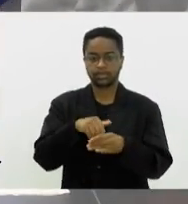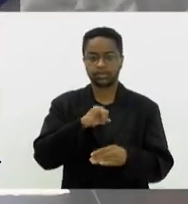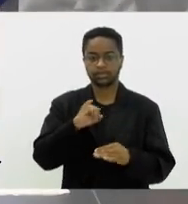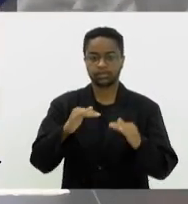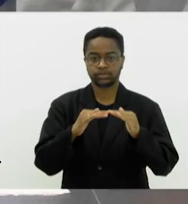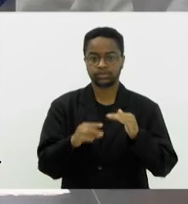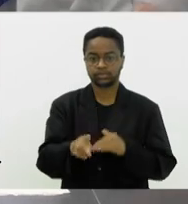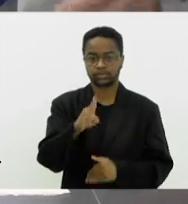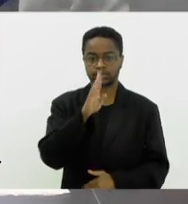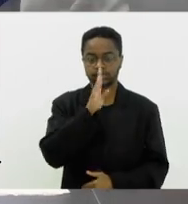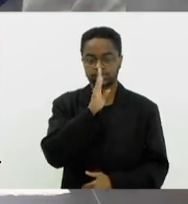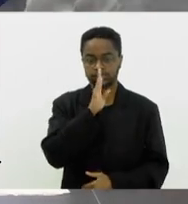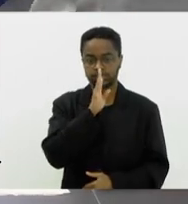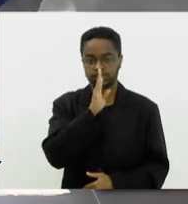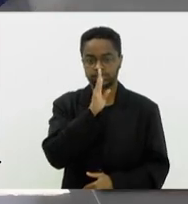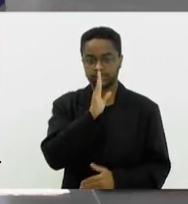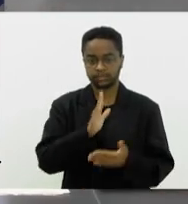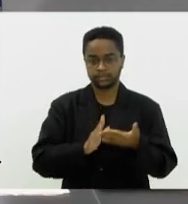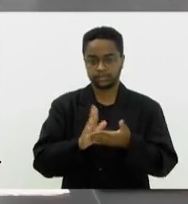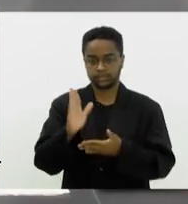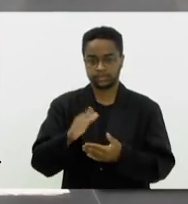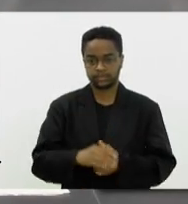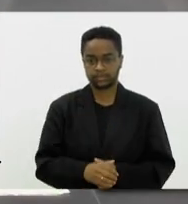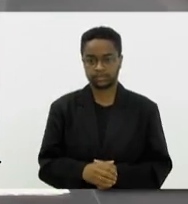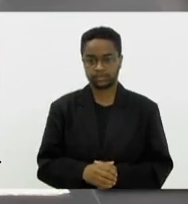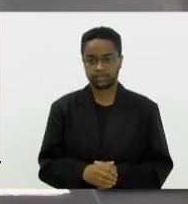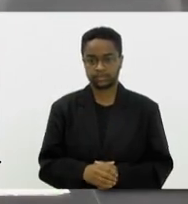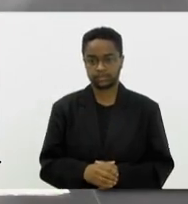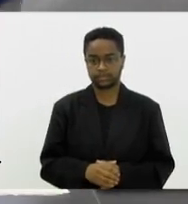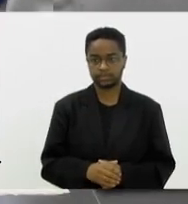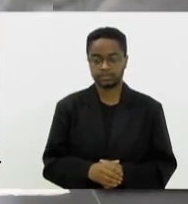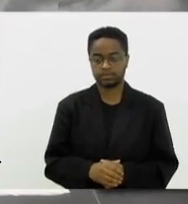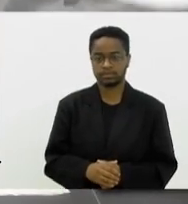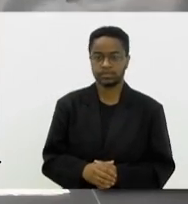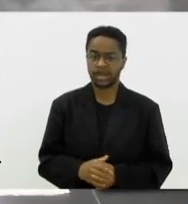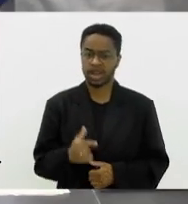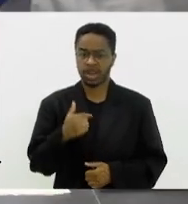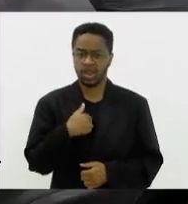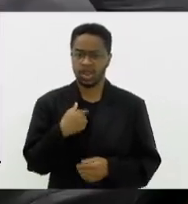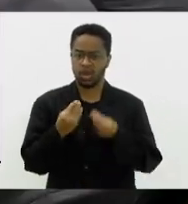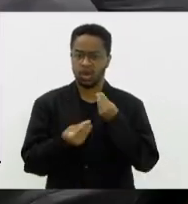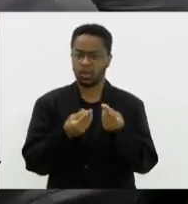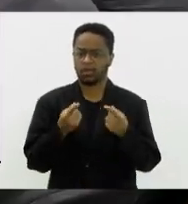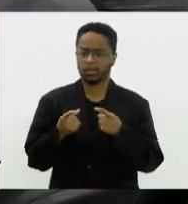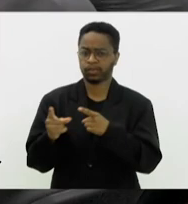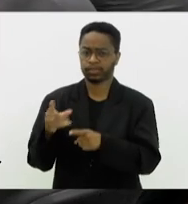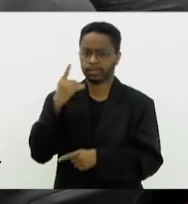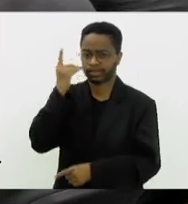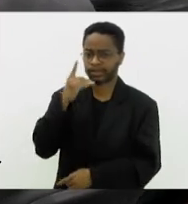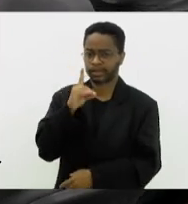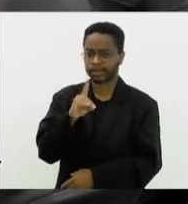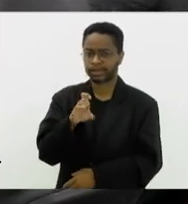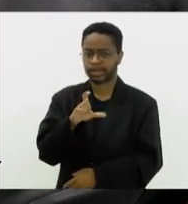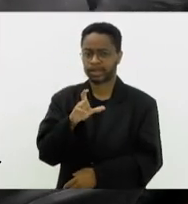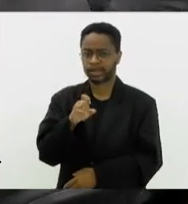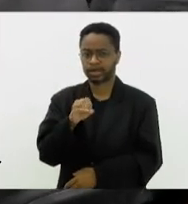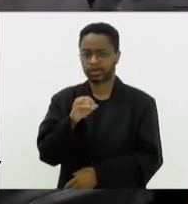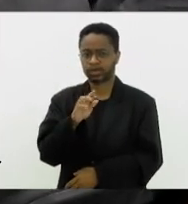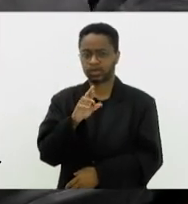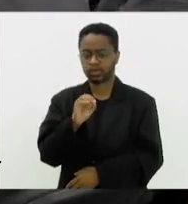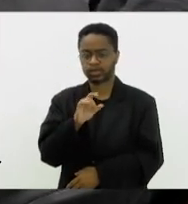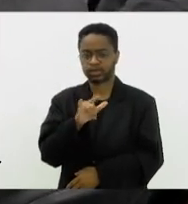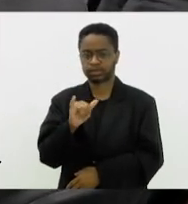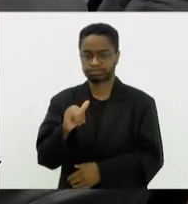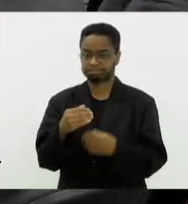senhores que aprovam, permaneçam como estão, aprovar. Quem sou eu para contrariar o deputado Guilherme Delaroli?